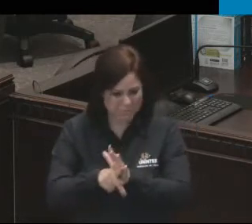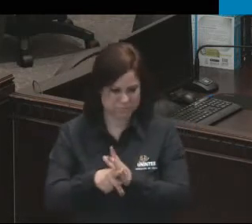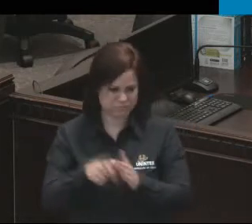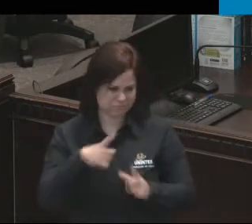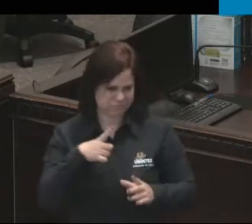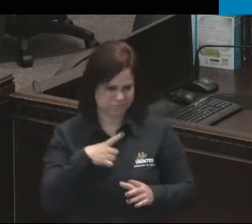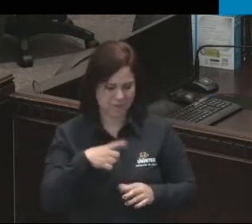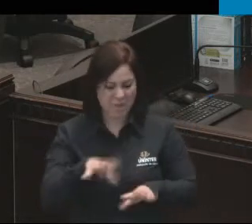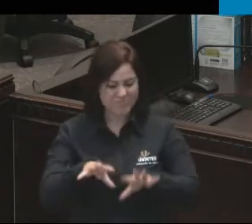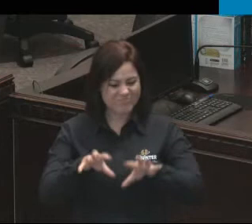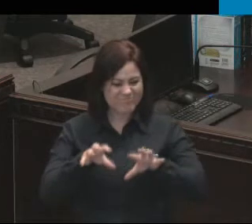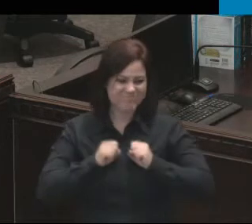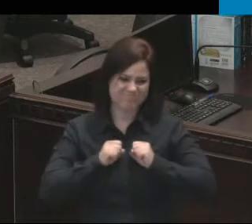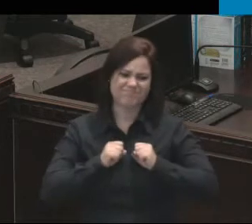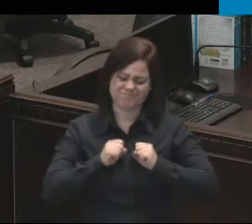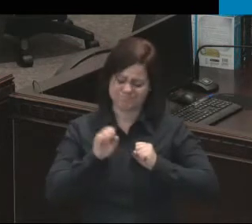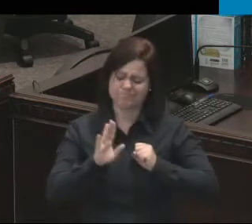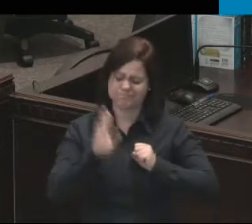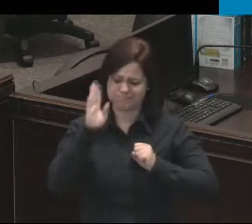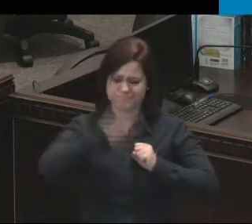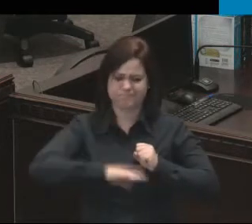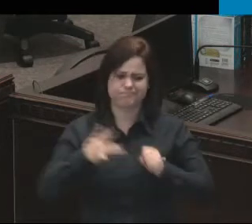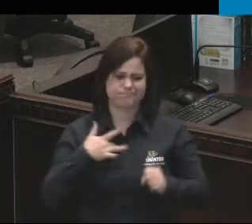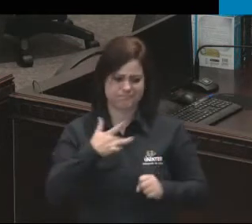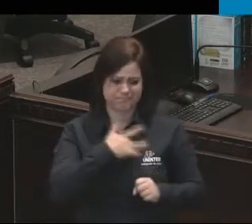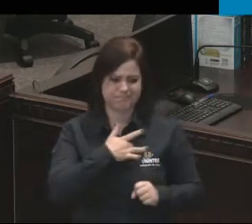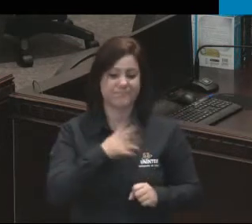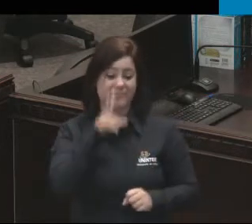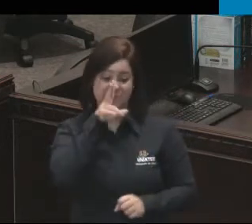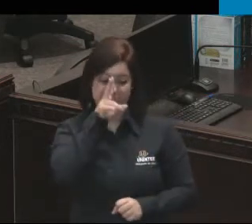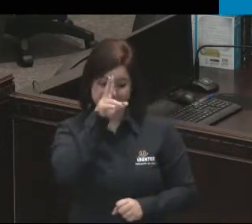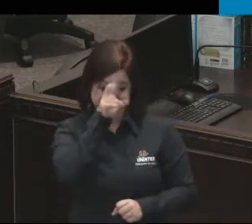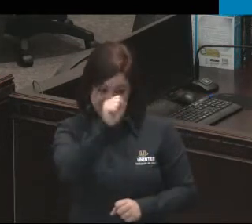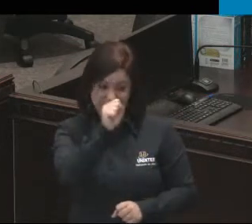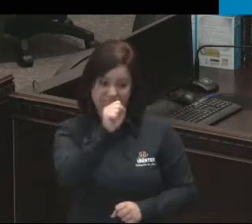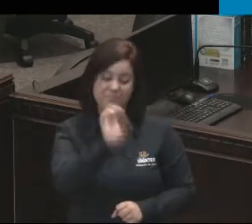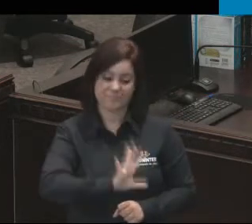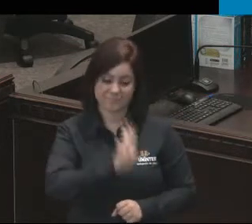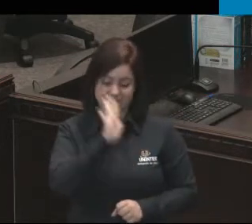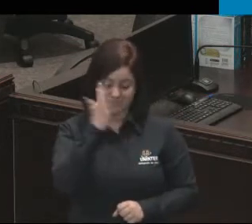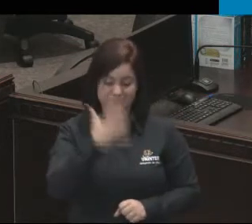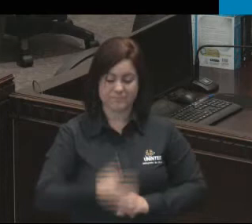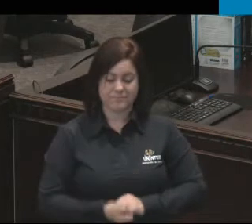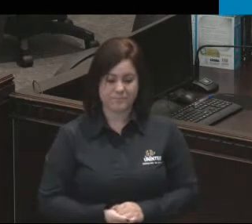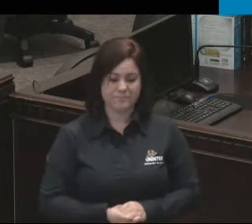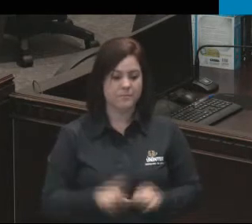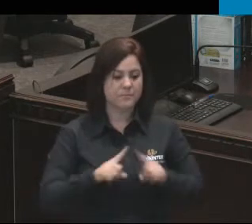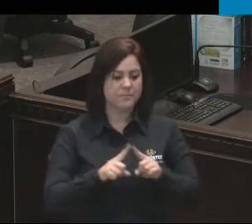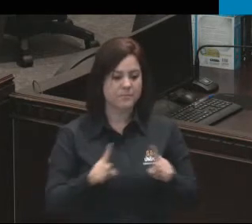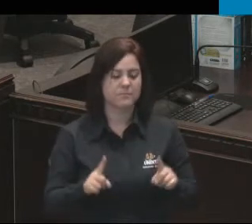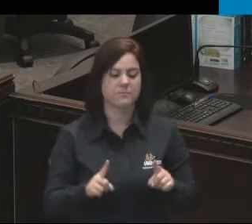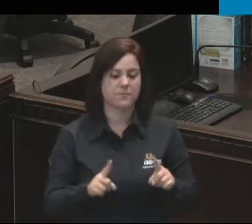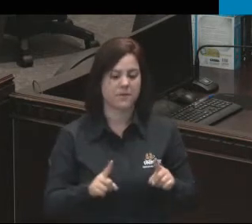provocarem muita intoxicação humana. Né? Eles têm uma intoxicação mais aguda, mas eles não são